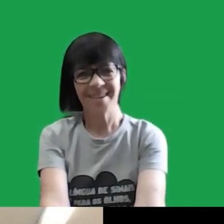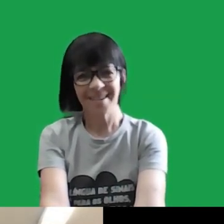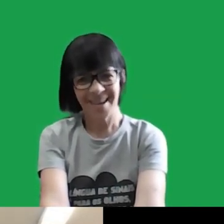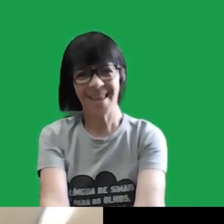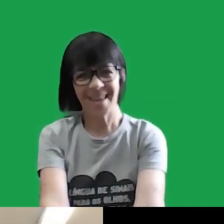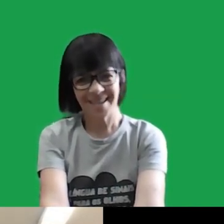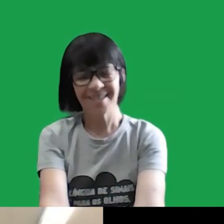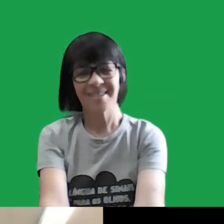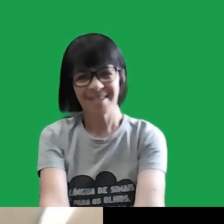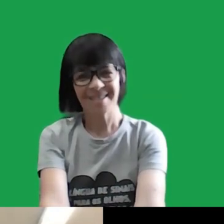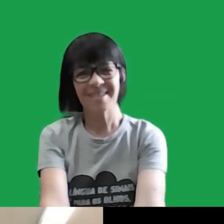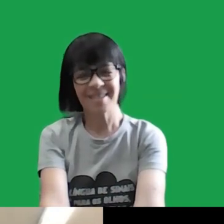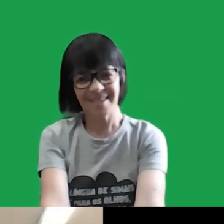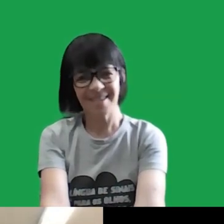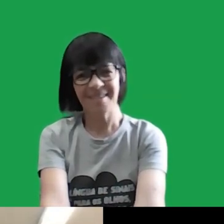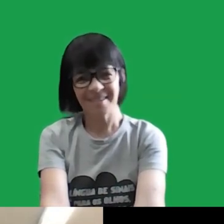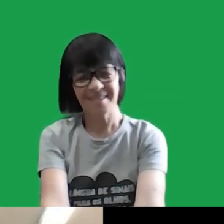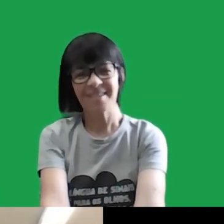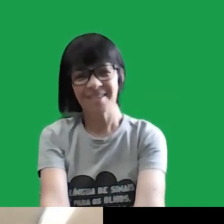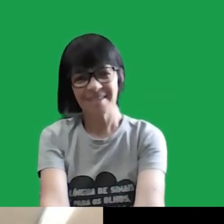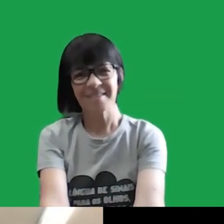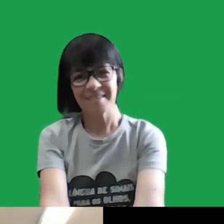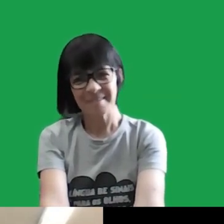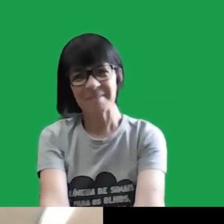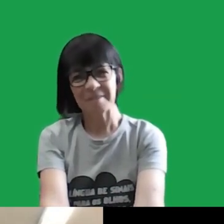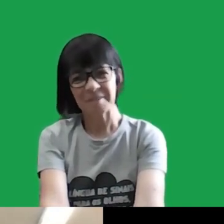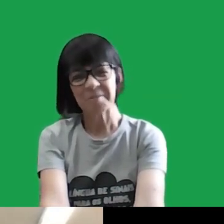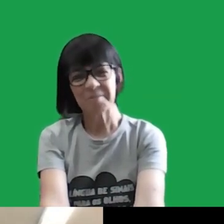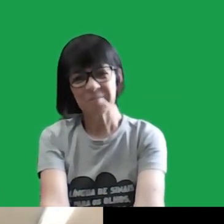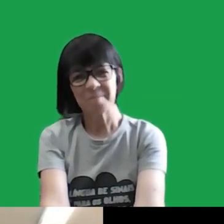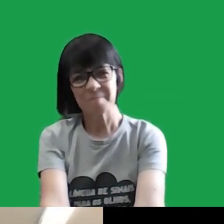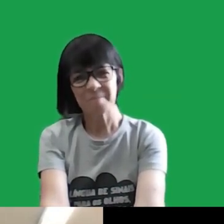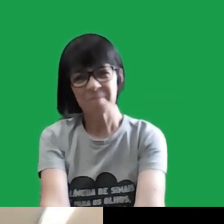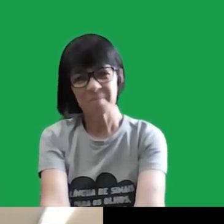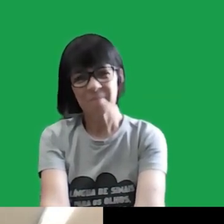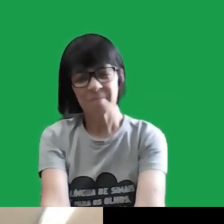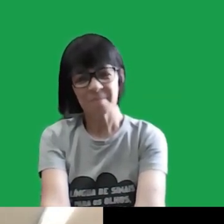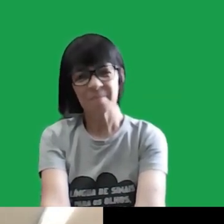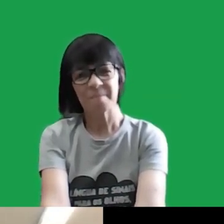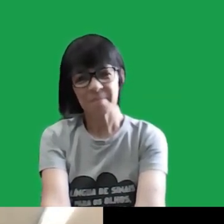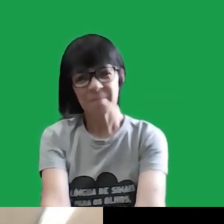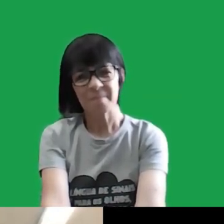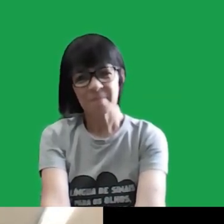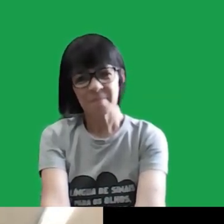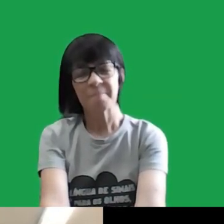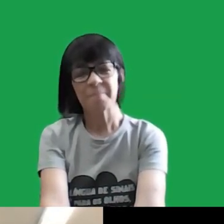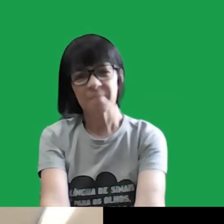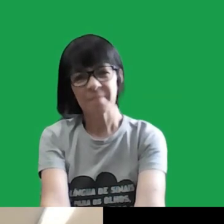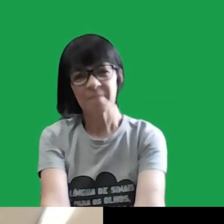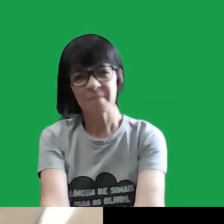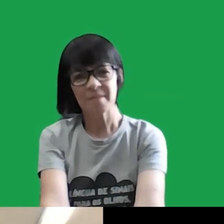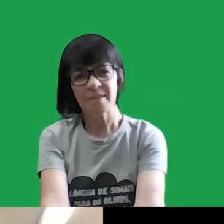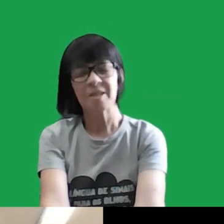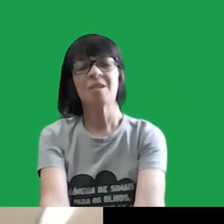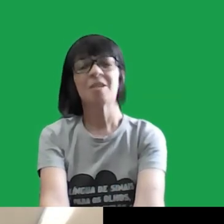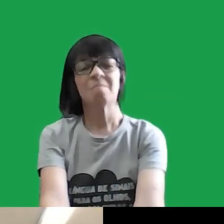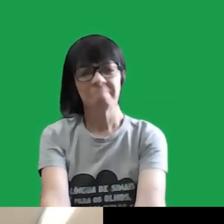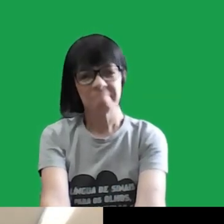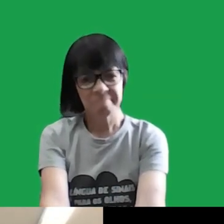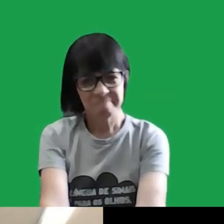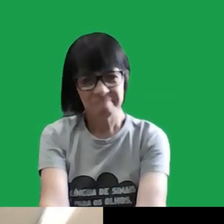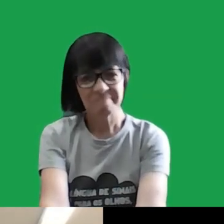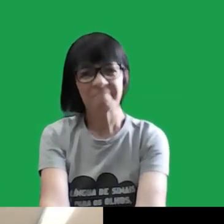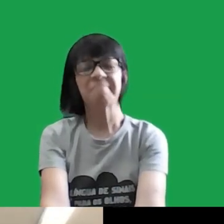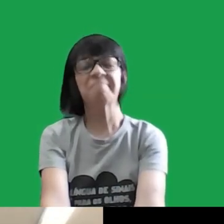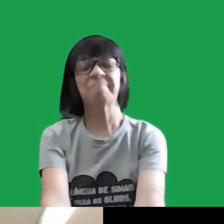Se jogando mesmo para começar a entender. Sim. Quando você trabalha, você reflete sobre o que você fez e nisso você vai criando mais ideias